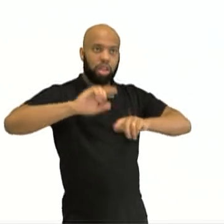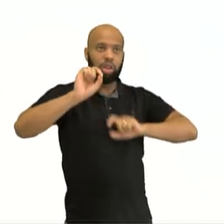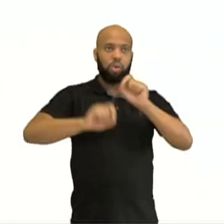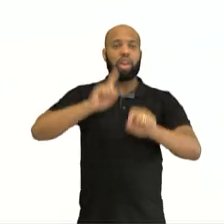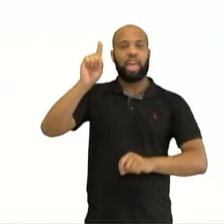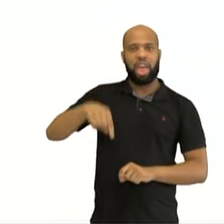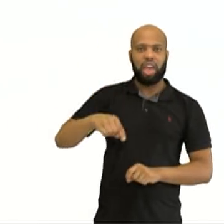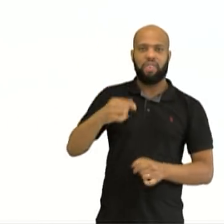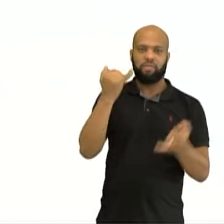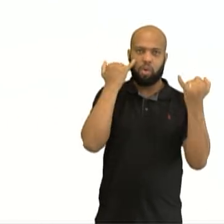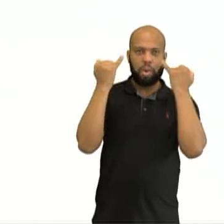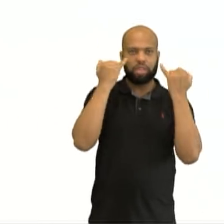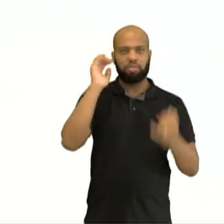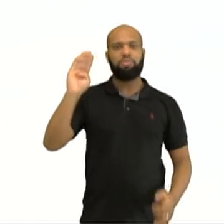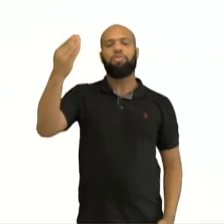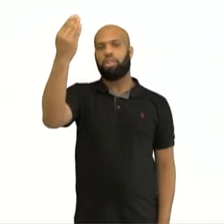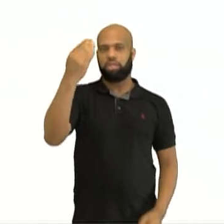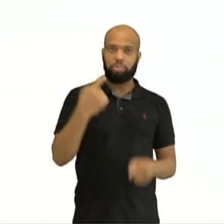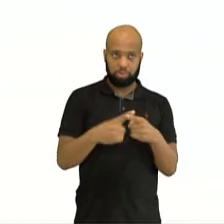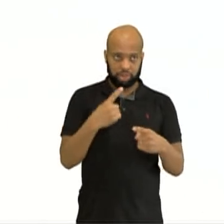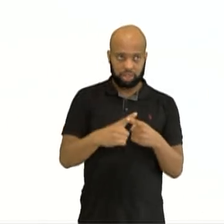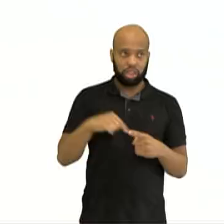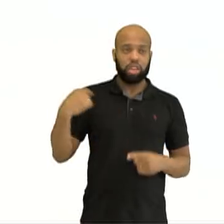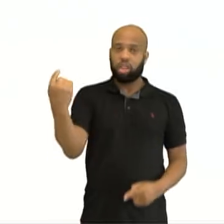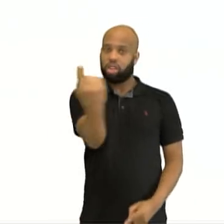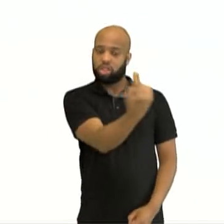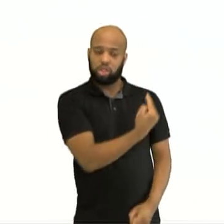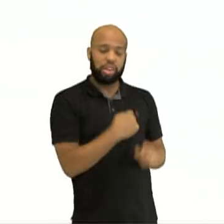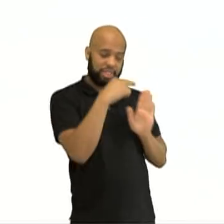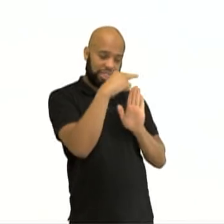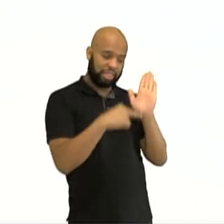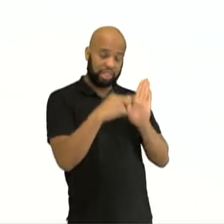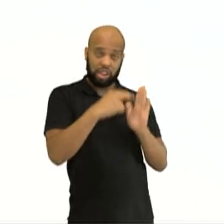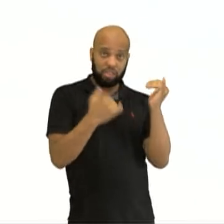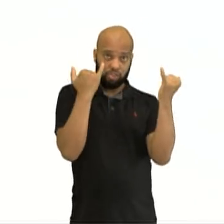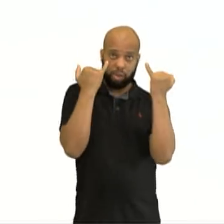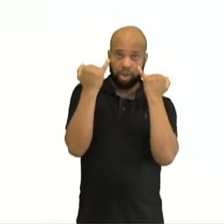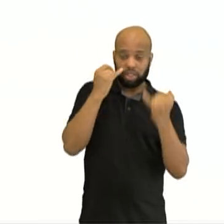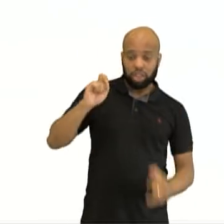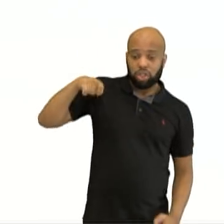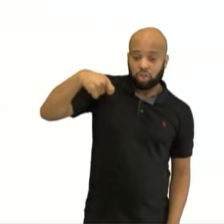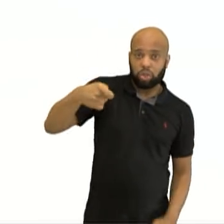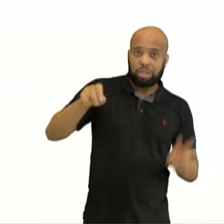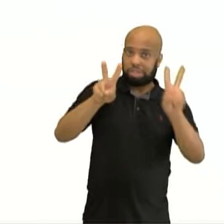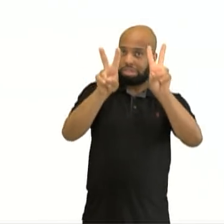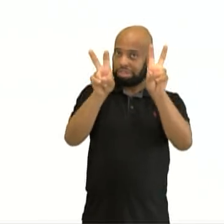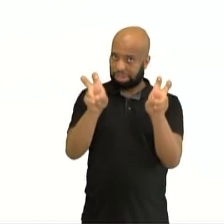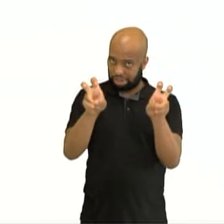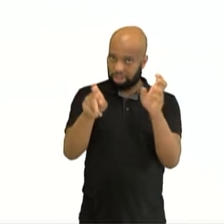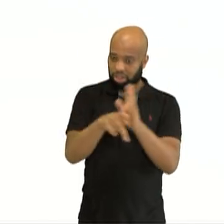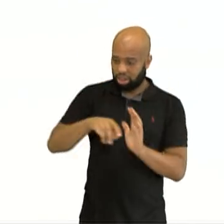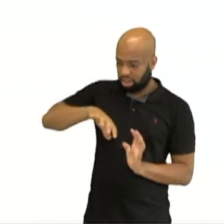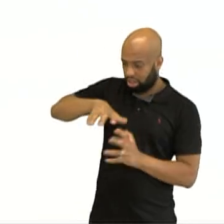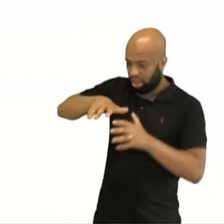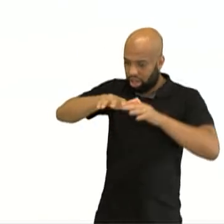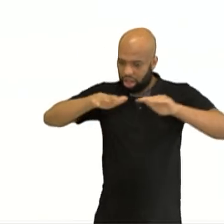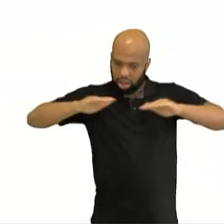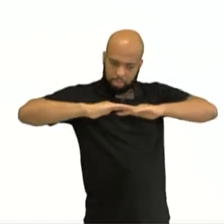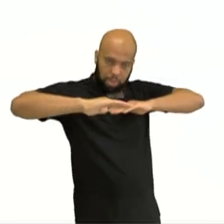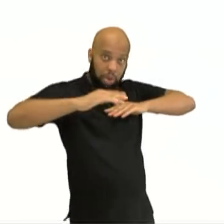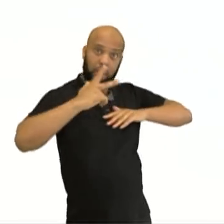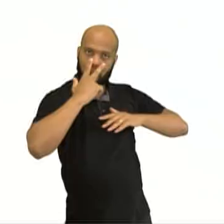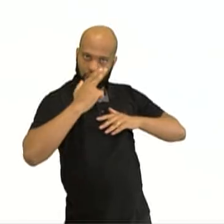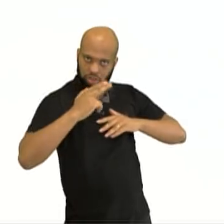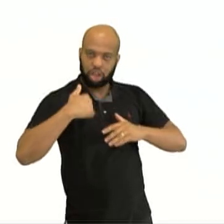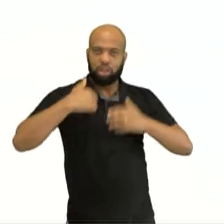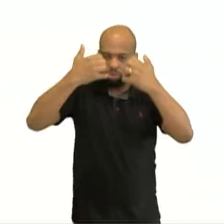considerada uma fake news? Então, nós lemos uma notícia sobre o assunto da Terra plana, eu expliquei para vocês o que é